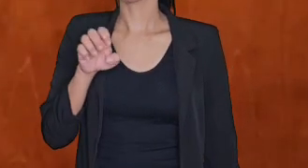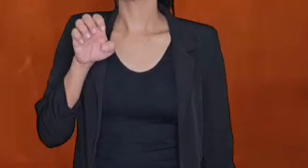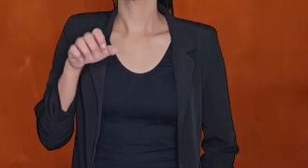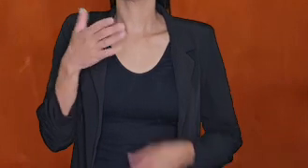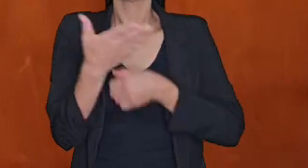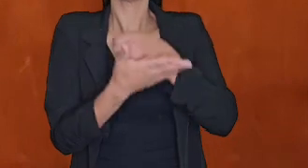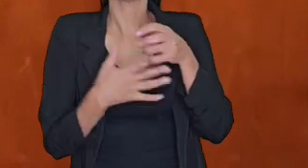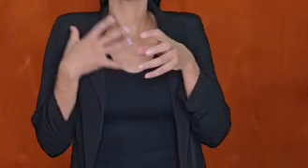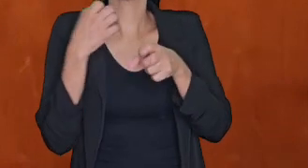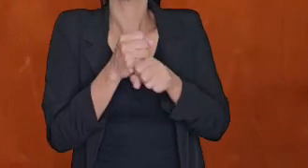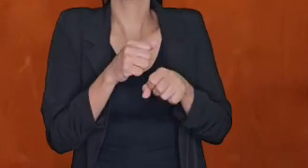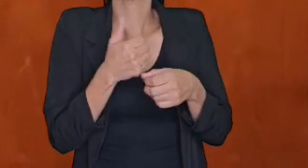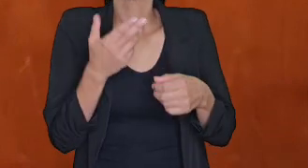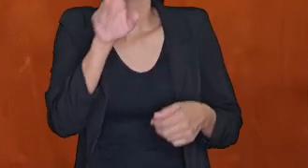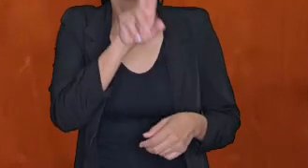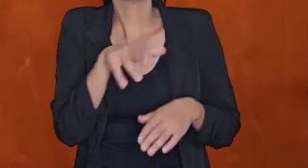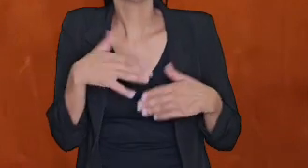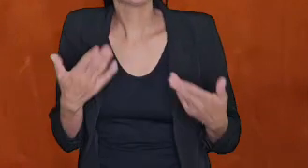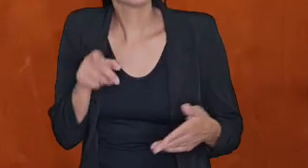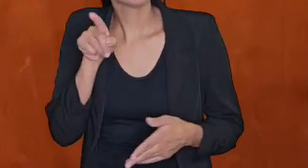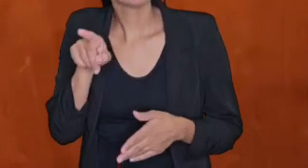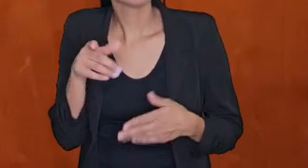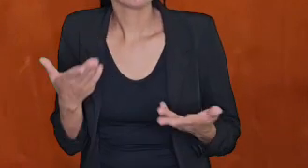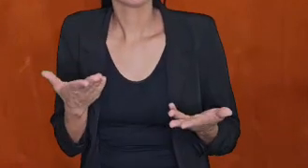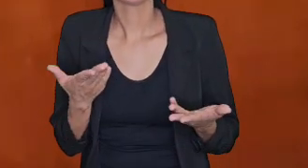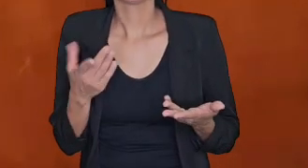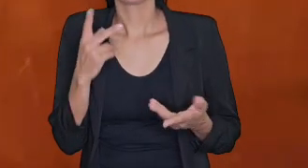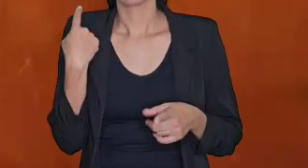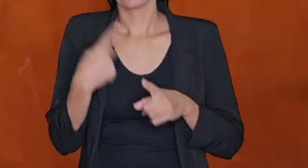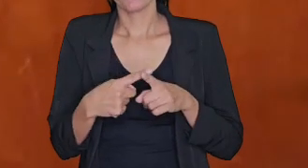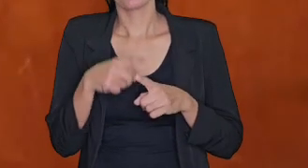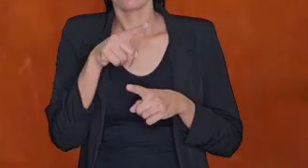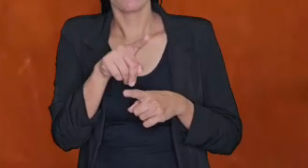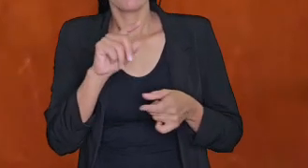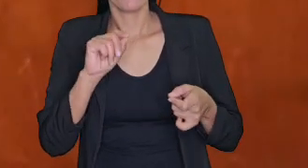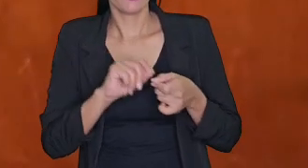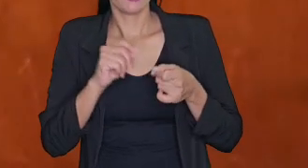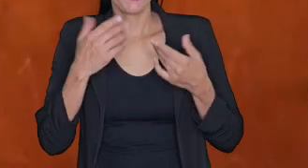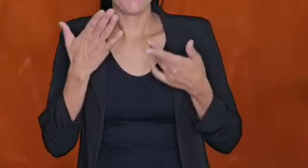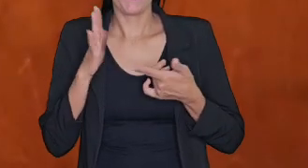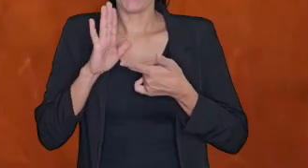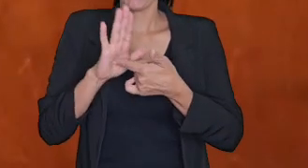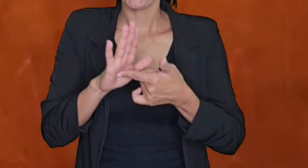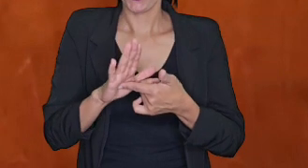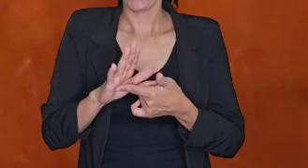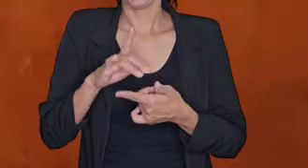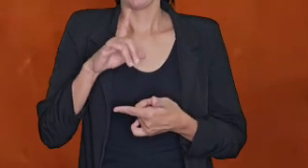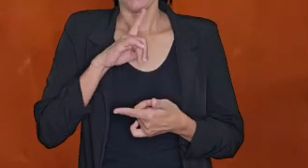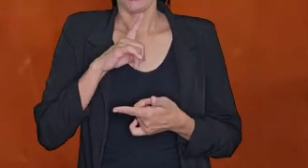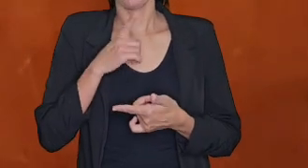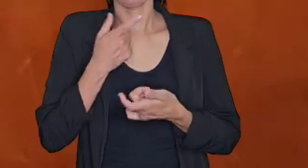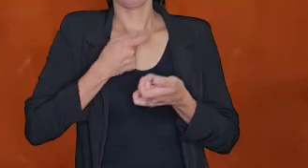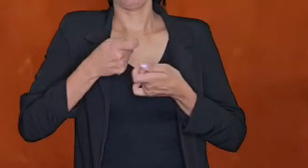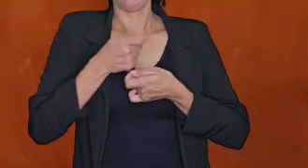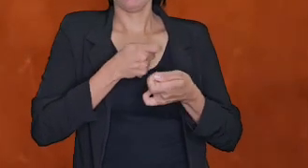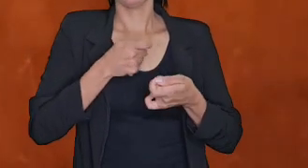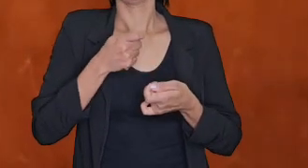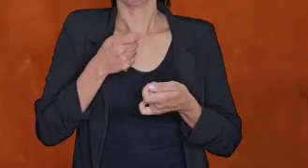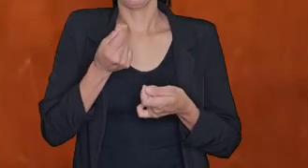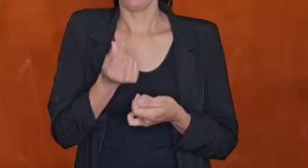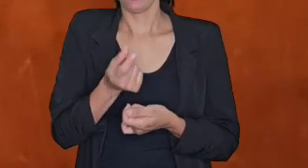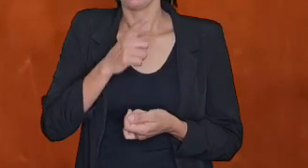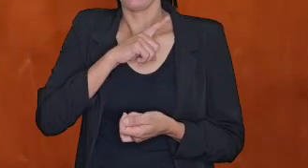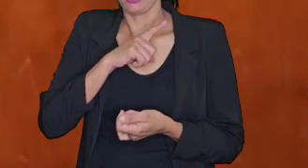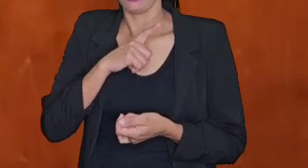questão da partilha da posse, você falou da partilha da posse, qual que é a base de cálculo que eles utilizam lá? Porque você fez a